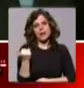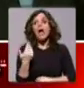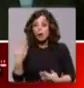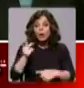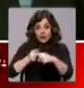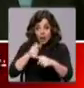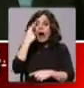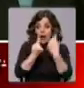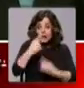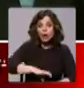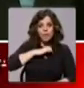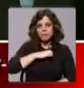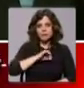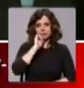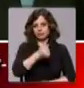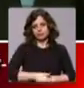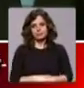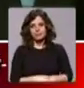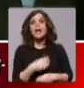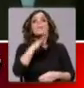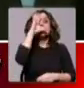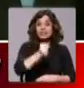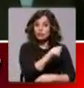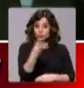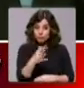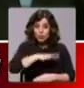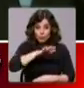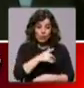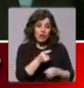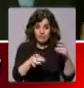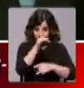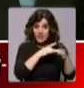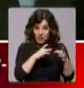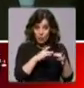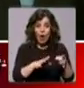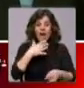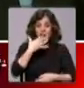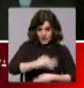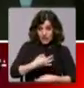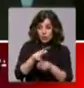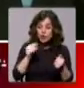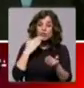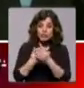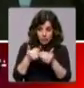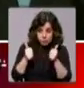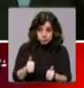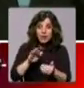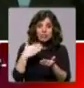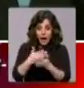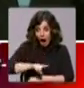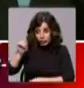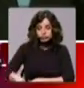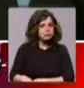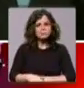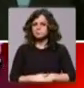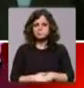e muitos poucos ministros aqui na zona euro acreditam que pode haver uma solução credível e viável para sair desta crise. António,